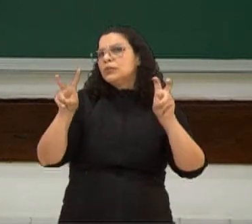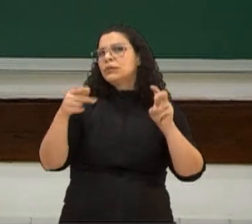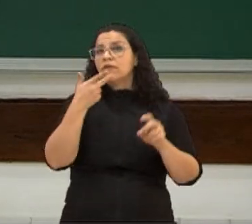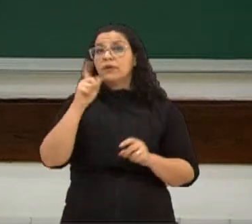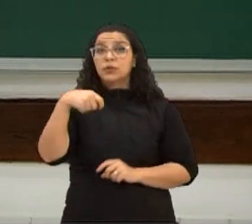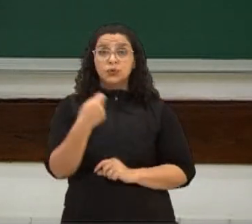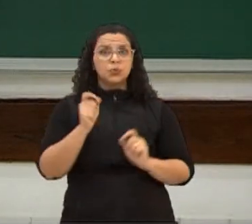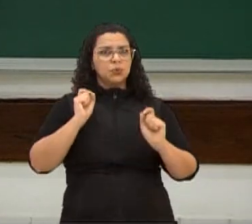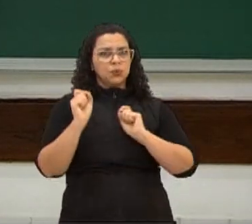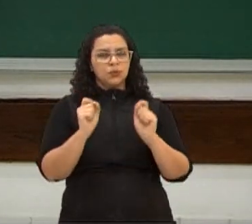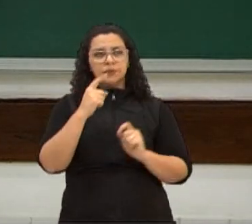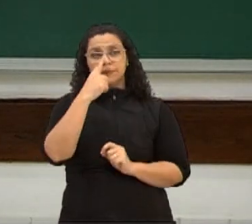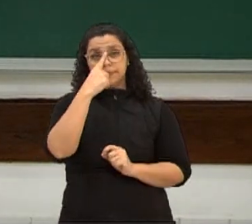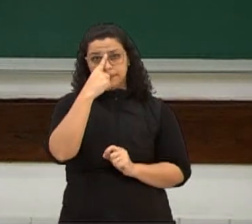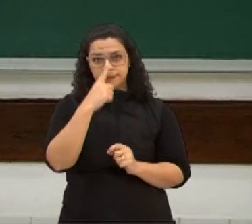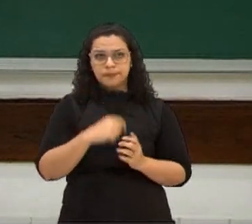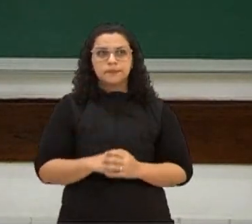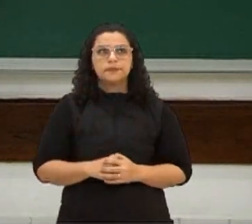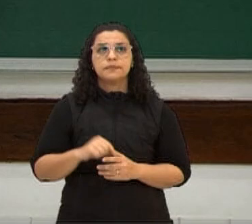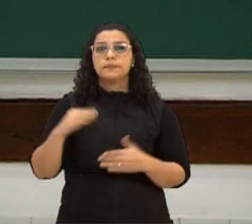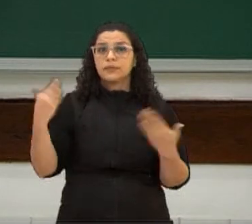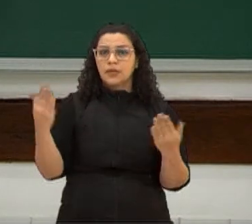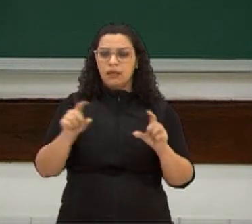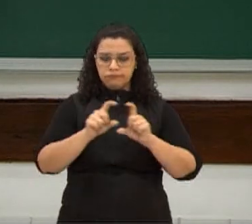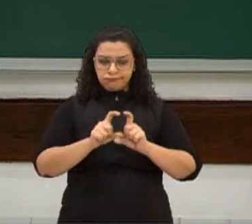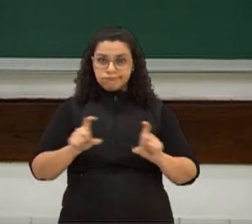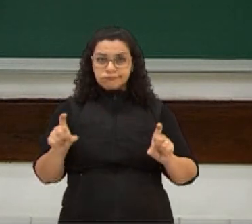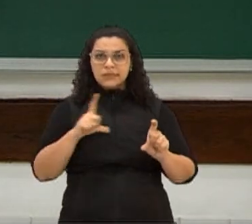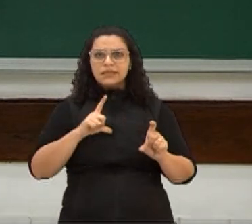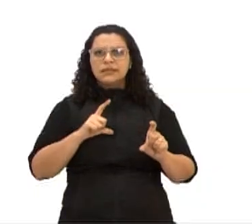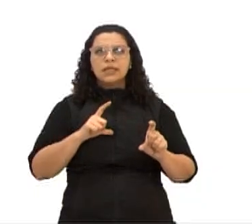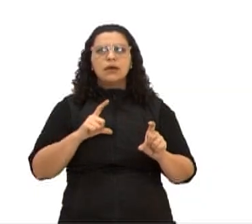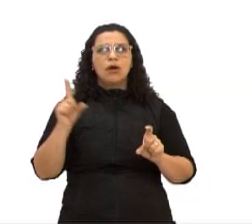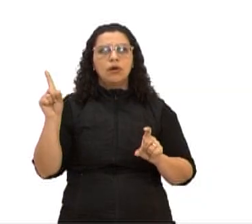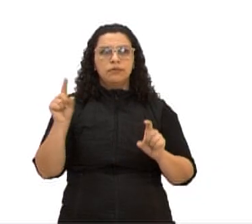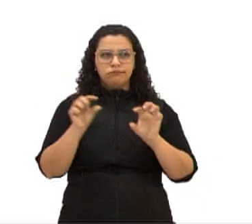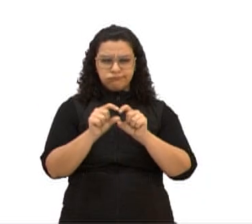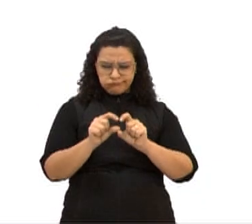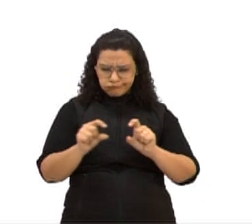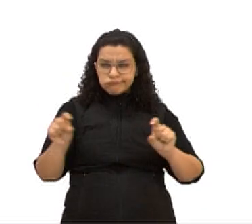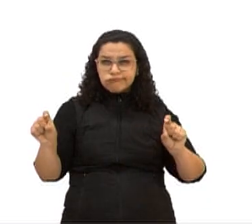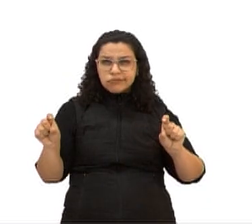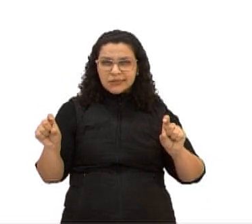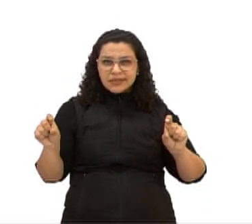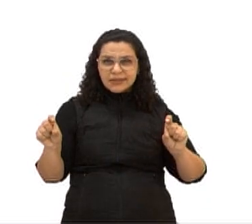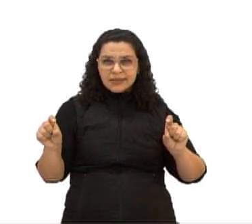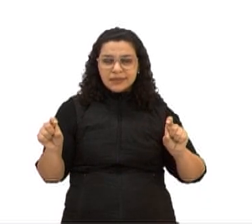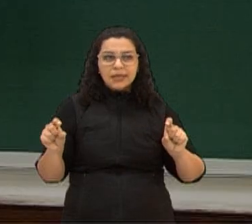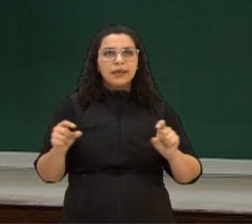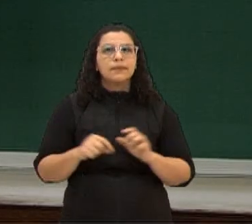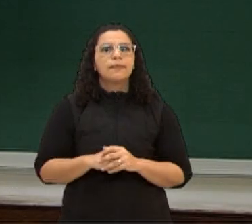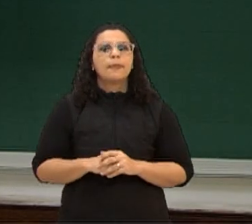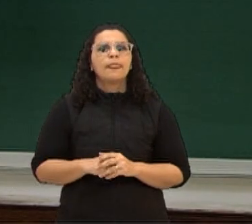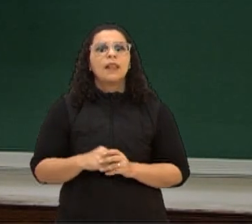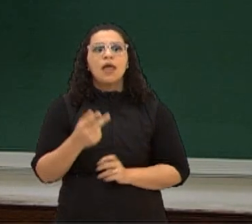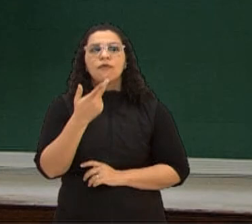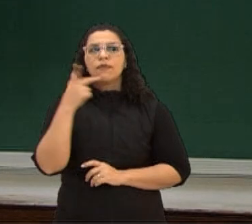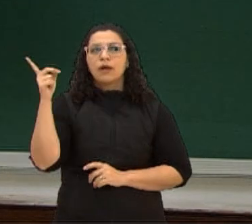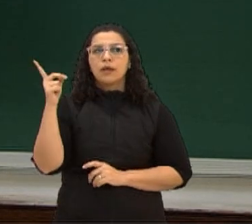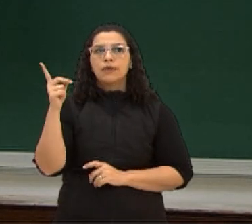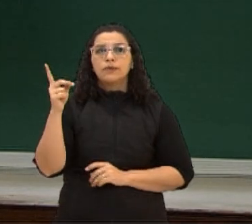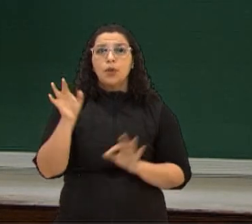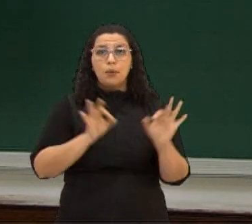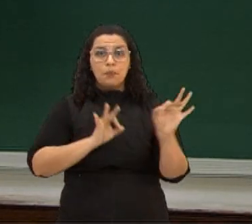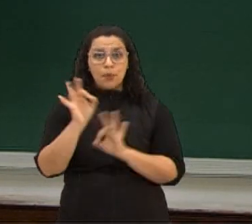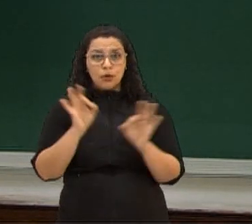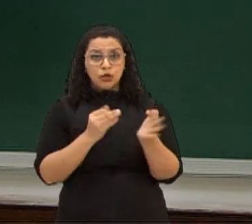essa notícia. E embaixo nós temos, embaixo aqui, né, a gravata, nós temos,